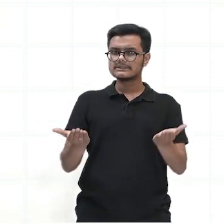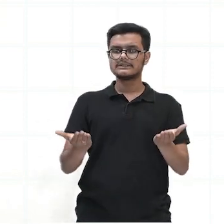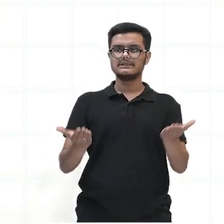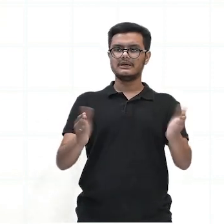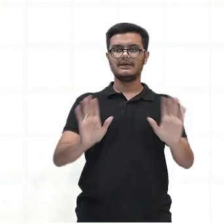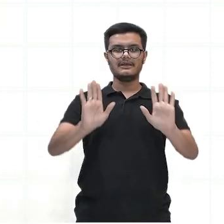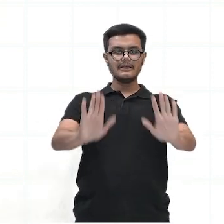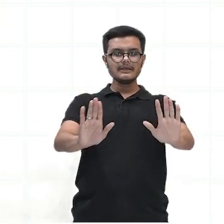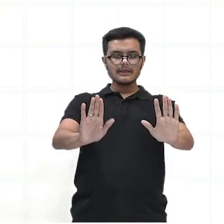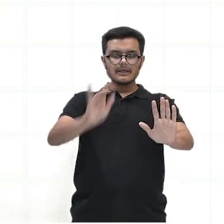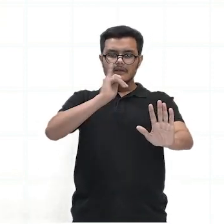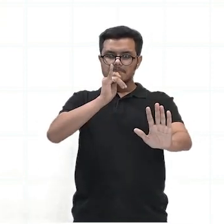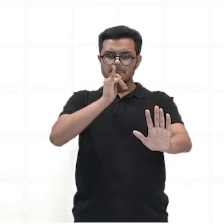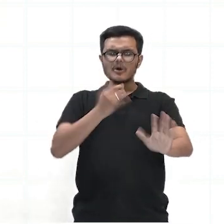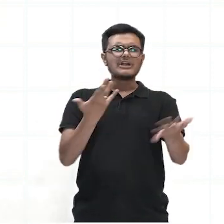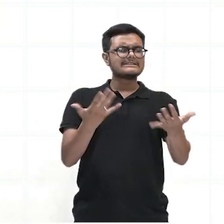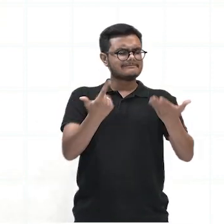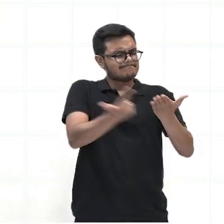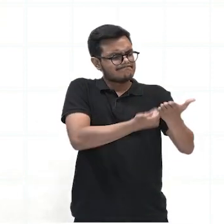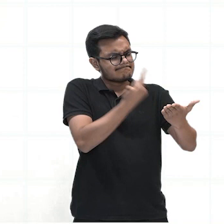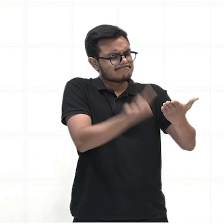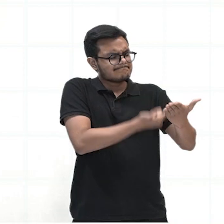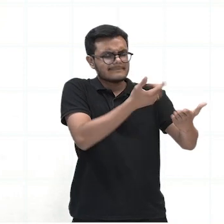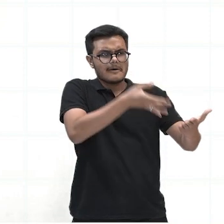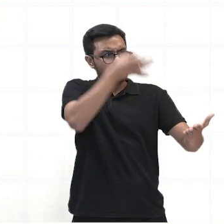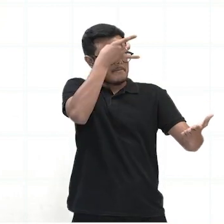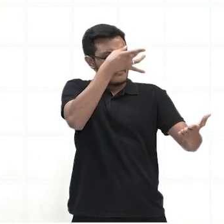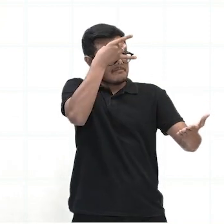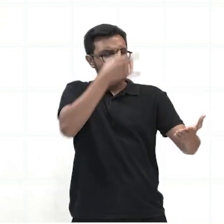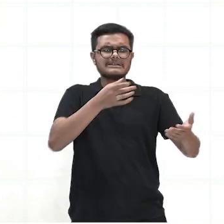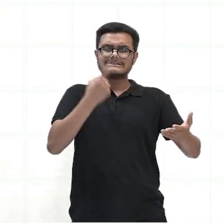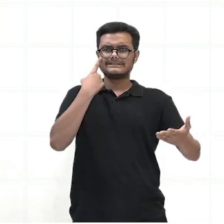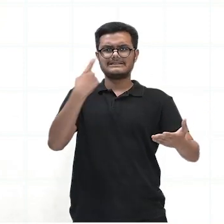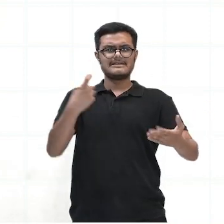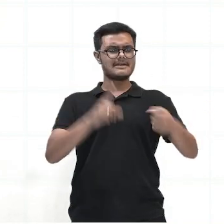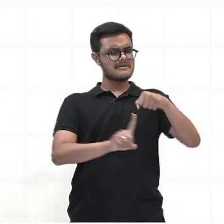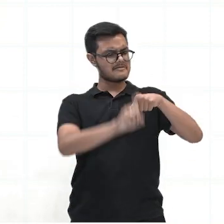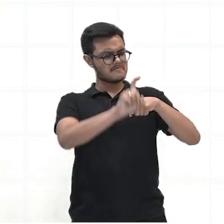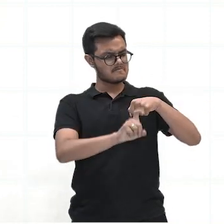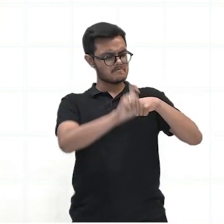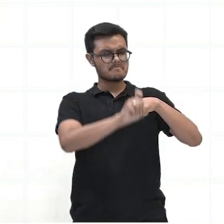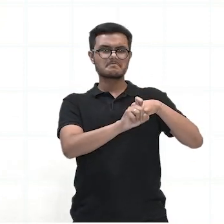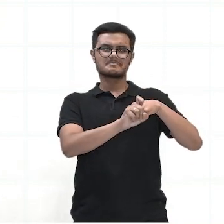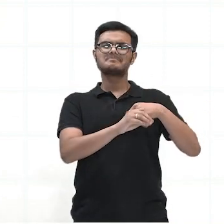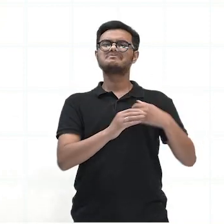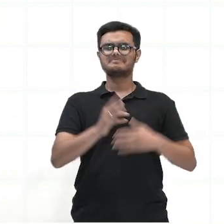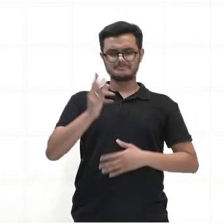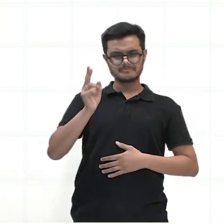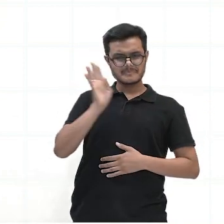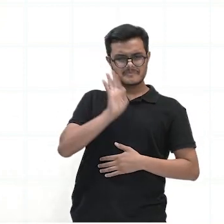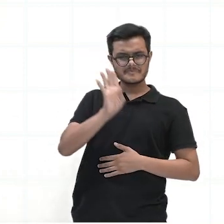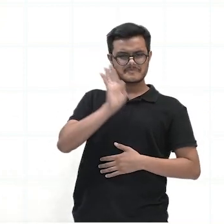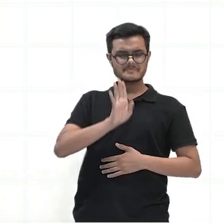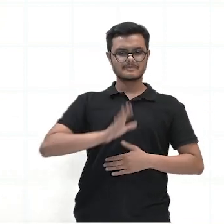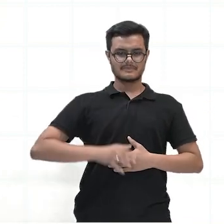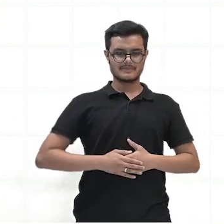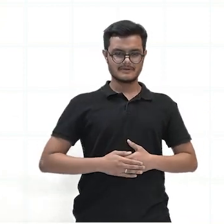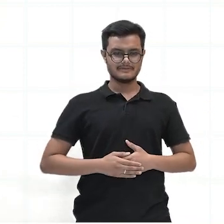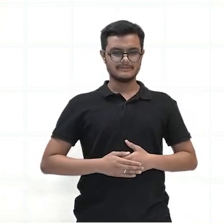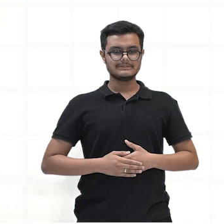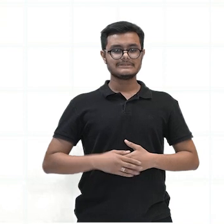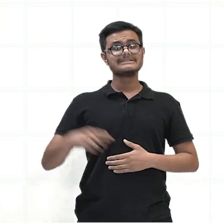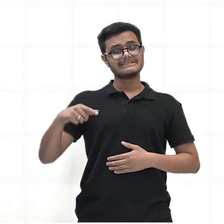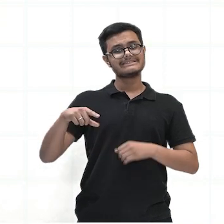conheci muita informação interessante sobre a história deles, their history. Temos mais dois verbos